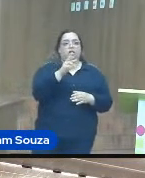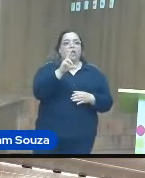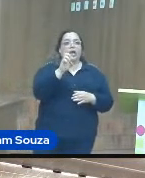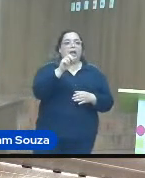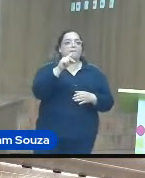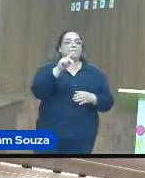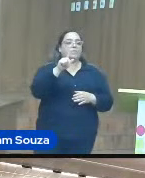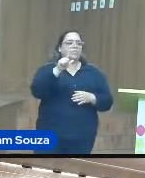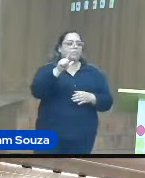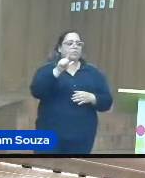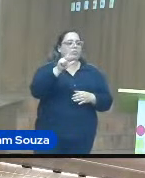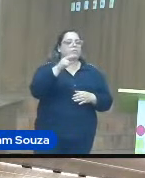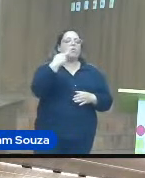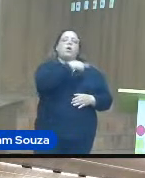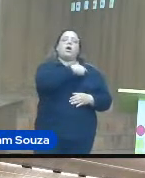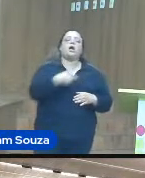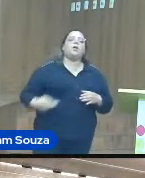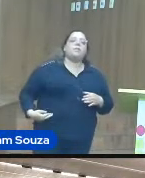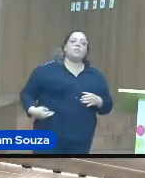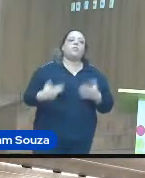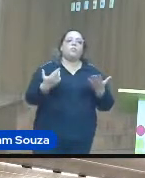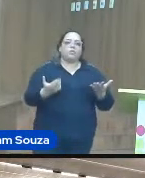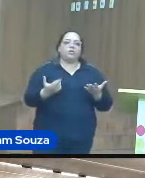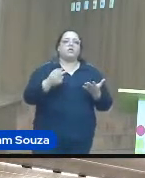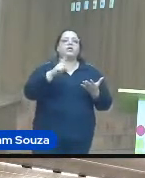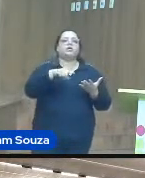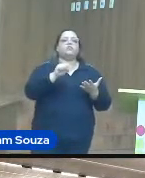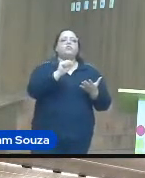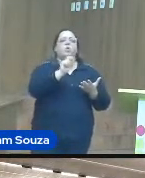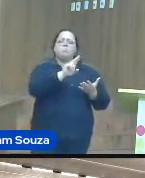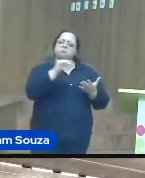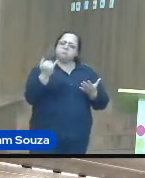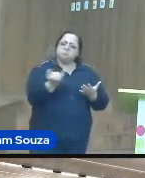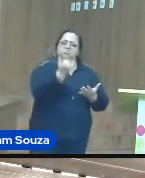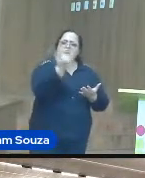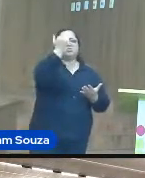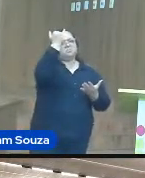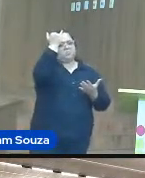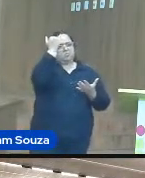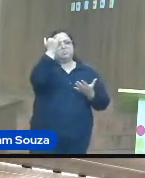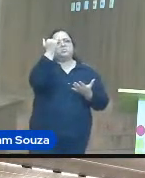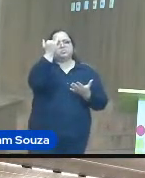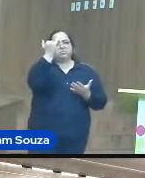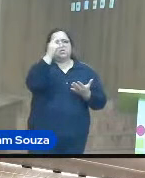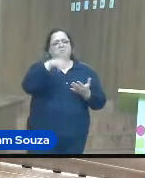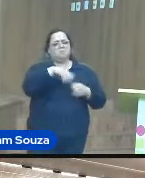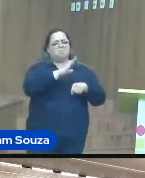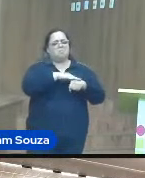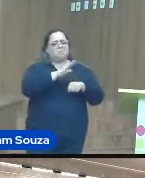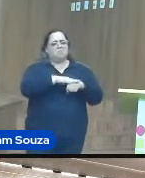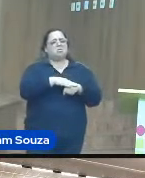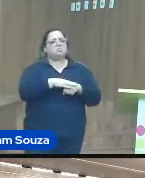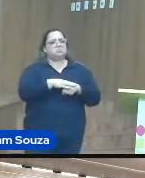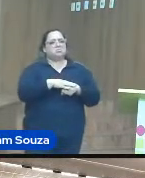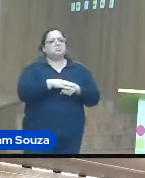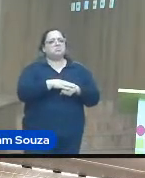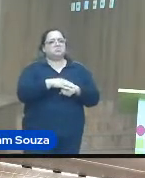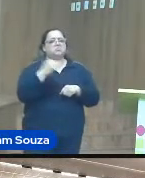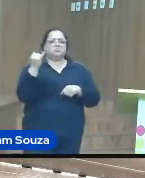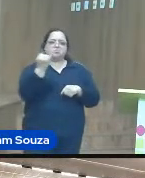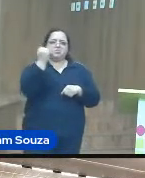chamada República de Weimar. Foi uma república importante. Foi um momento bastante interessante da história